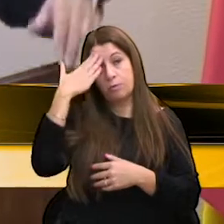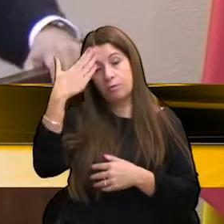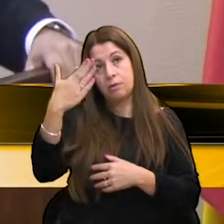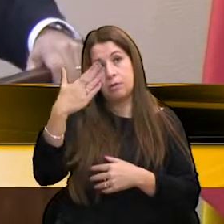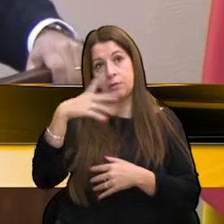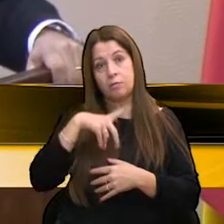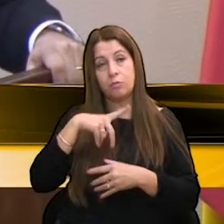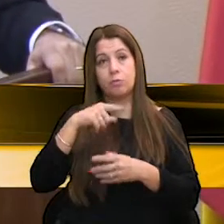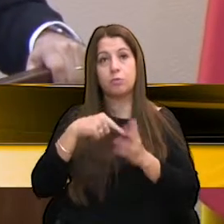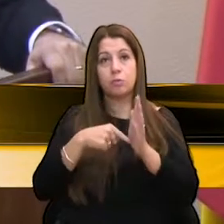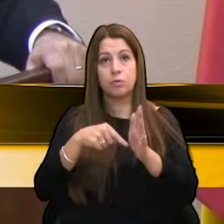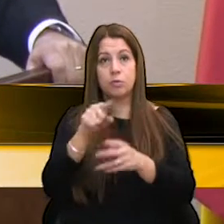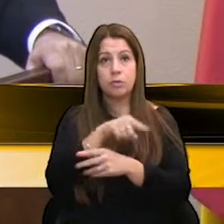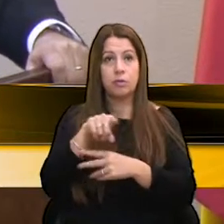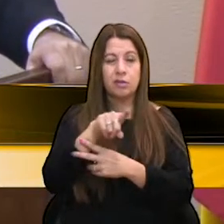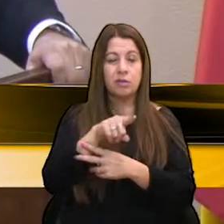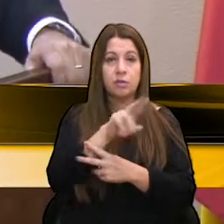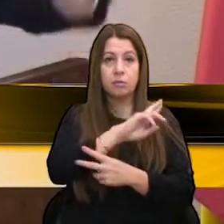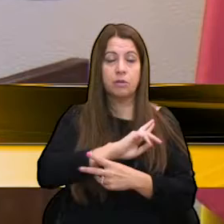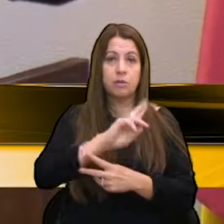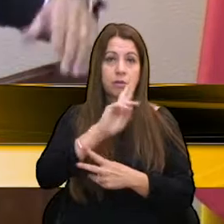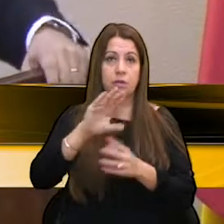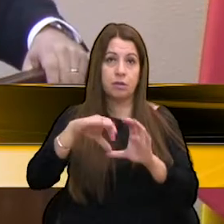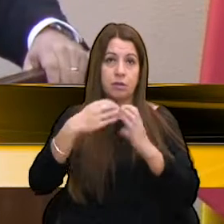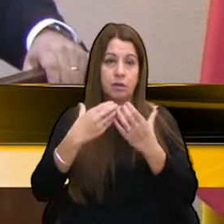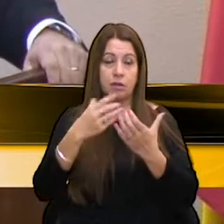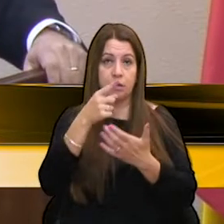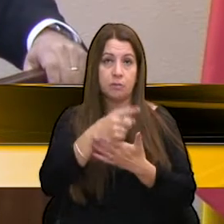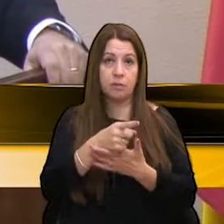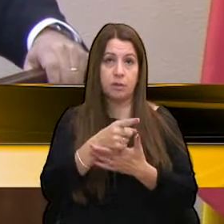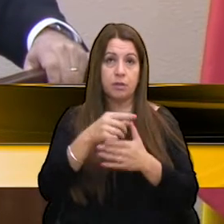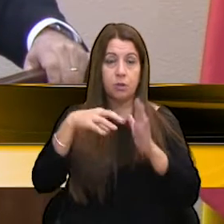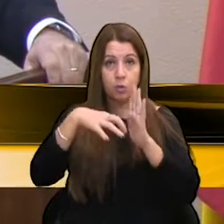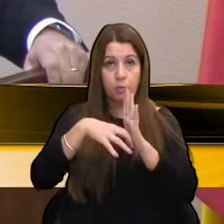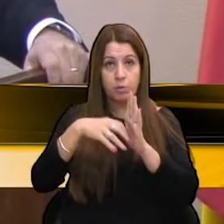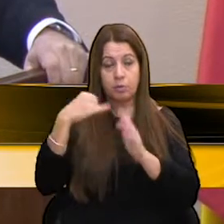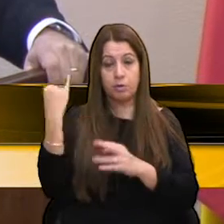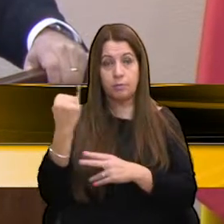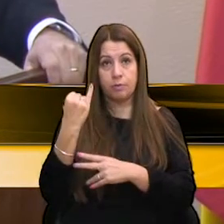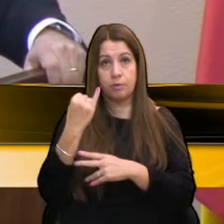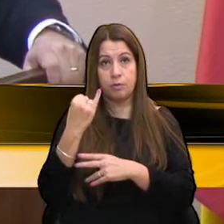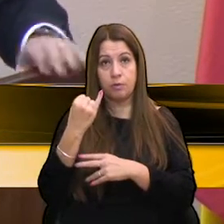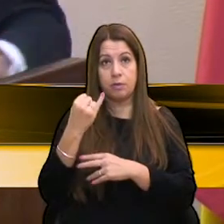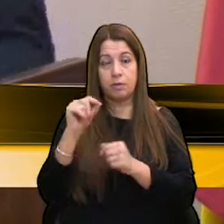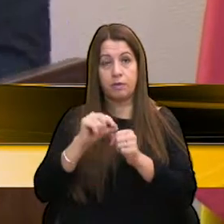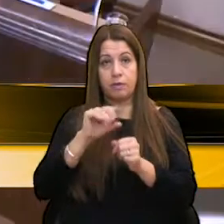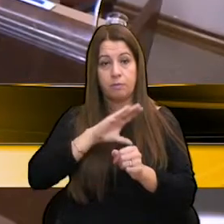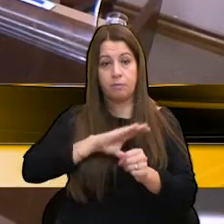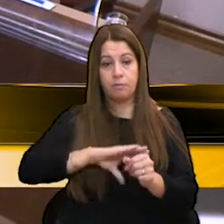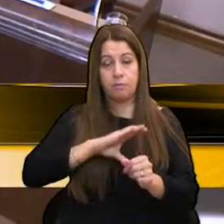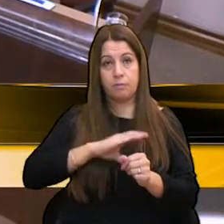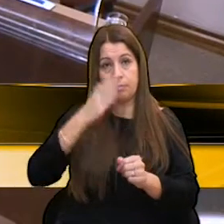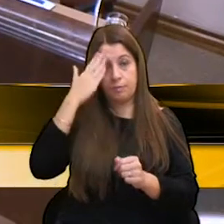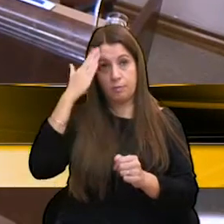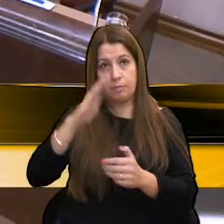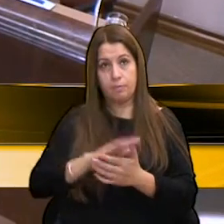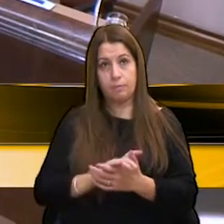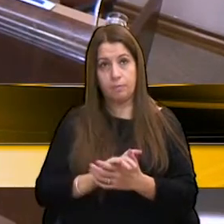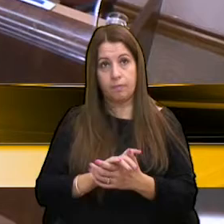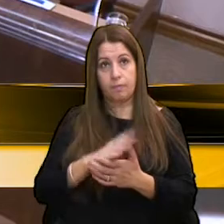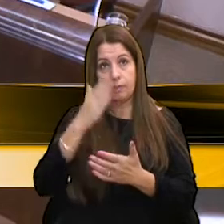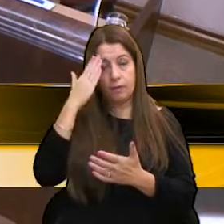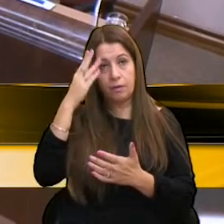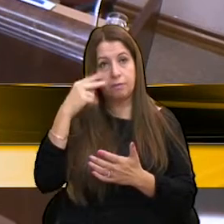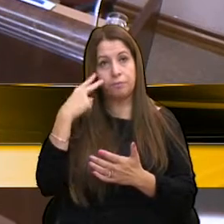agradecimento por ter deferido a este parlamentar representar a Câmara nesse congresso tão importante que foi realizado em Portugal. Muito obrigado. Muito obrigado, vereador